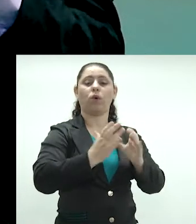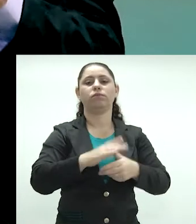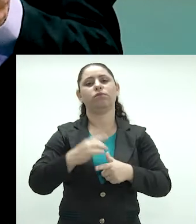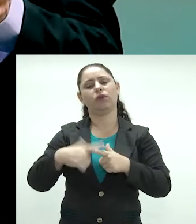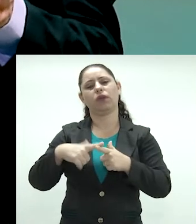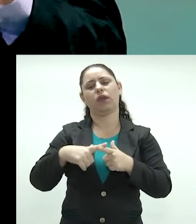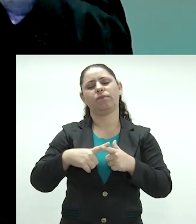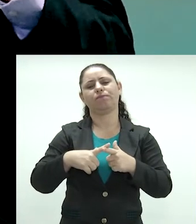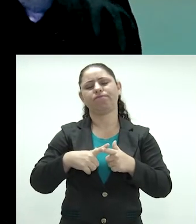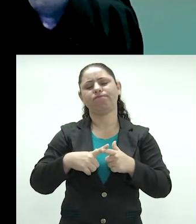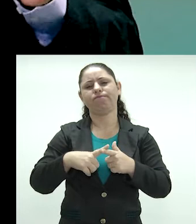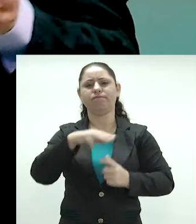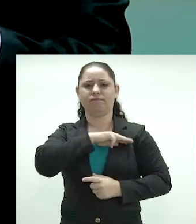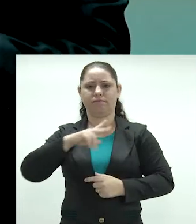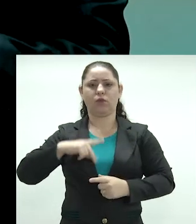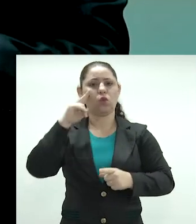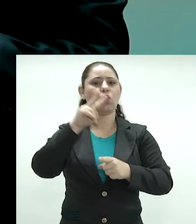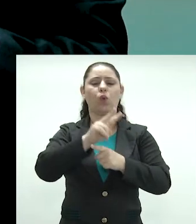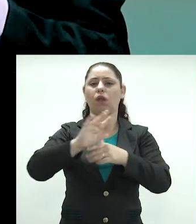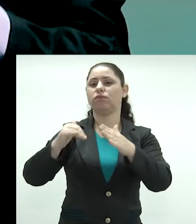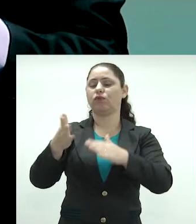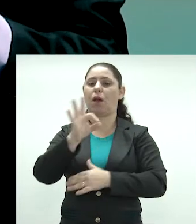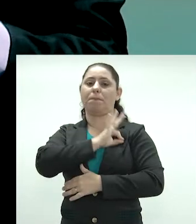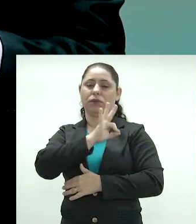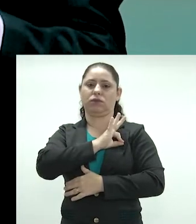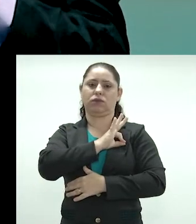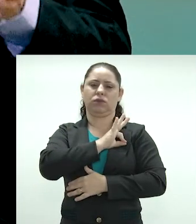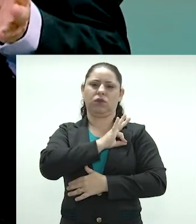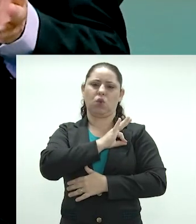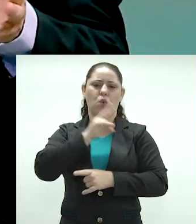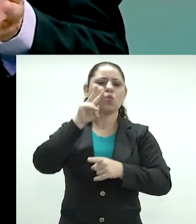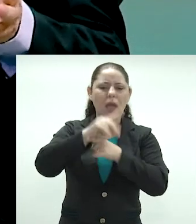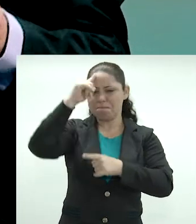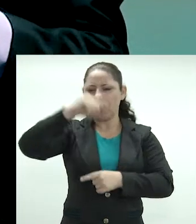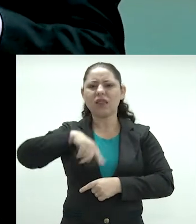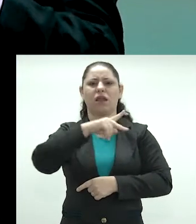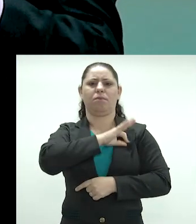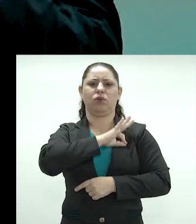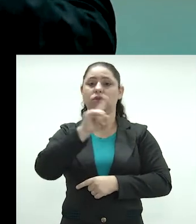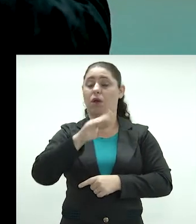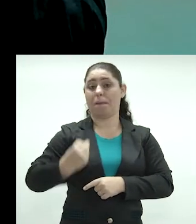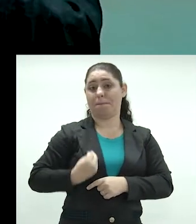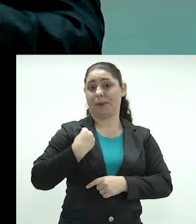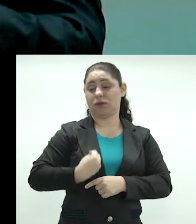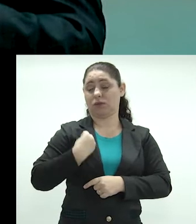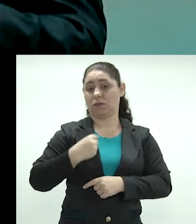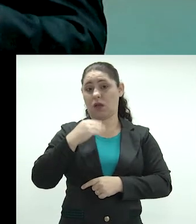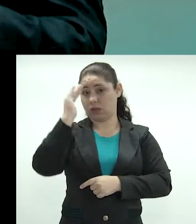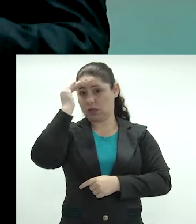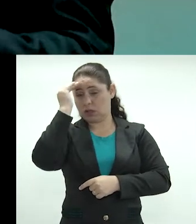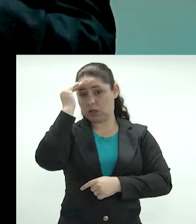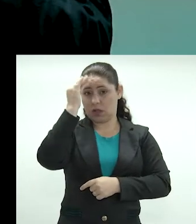Ministério Público, por exemplo, o controle externo da atividade policial. O controle externo, para mim, não é dar ordem na polícia, é participar e compreender a realidade